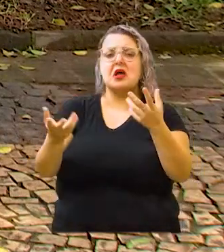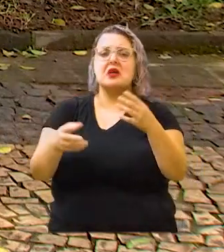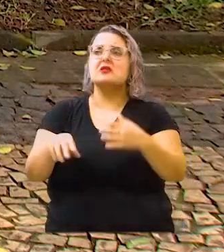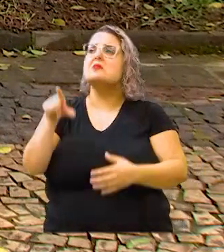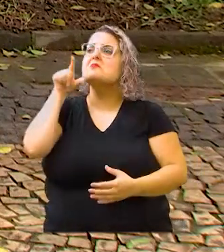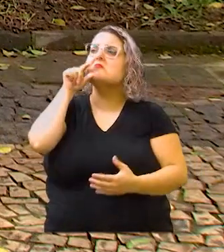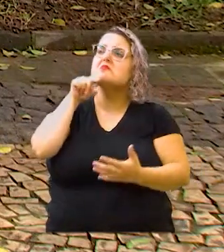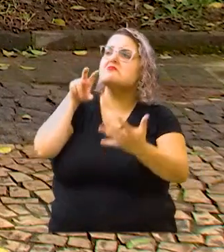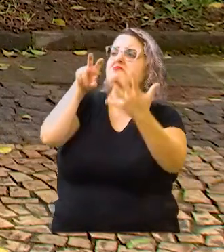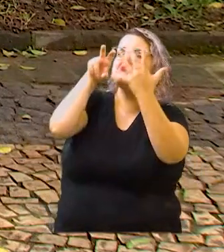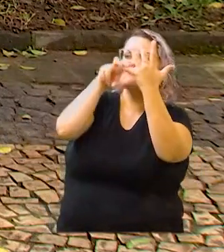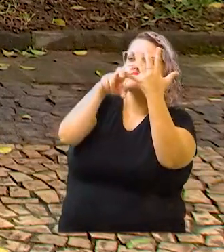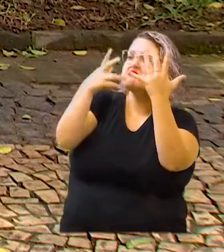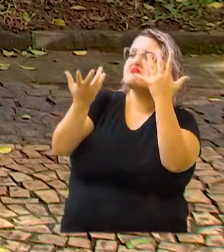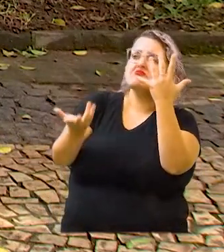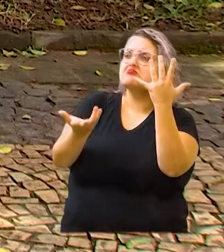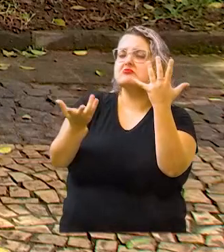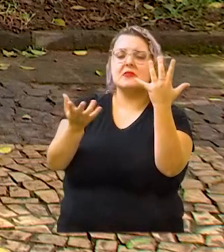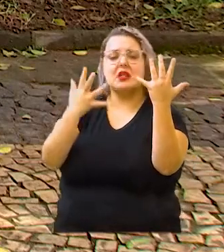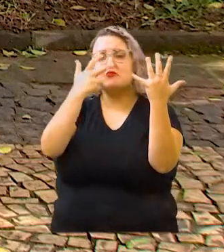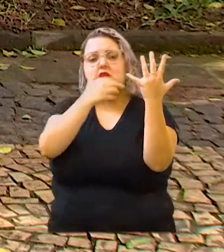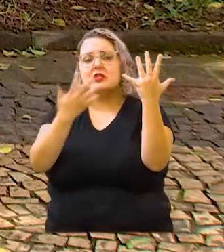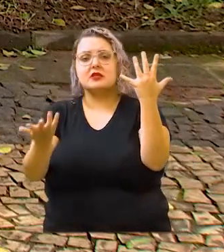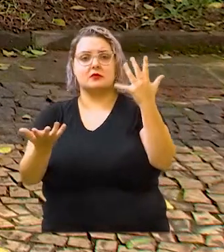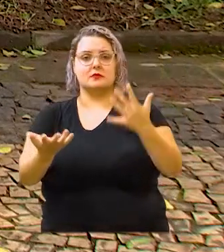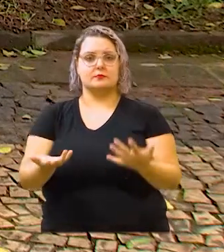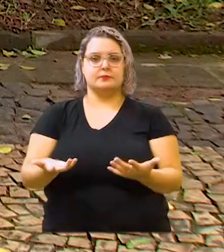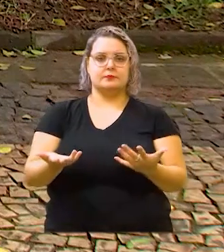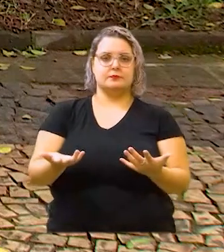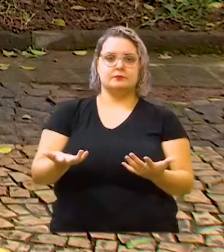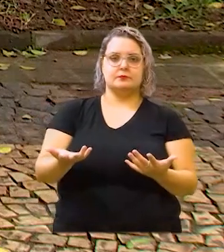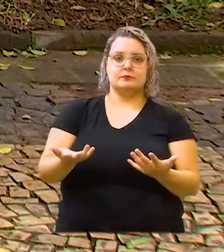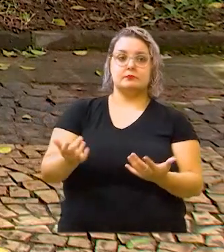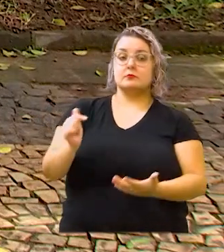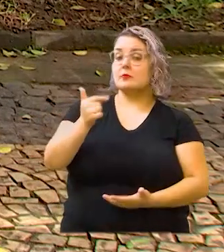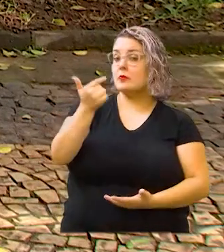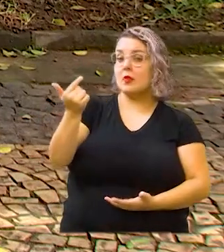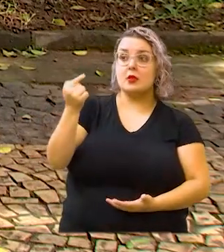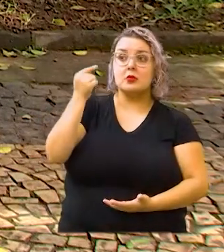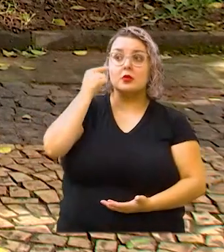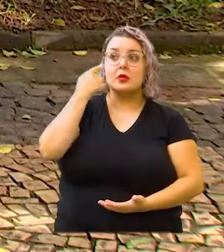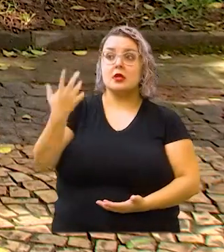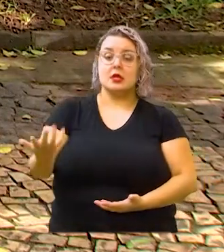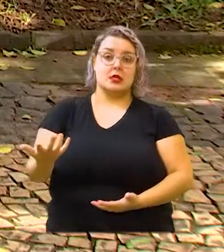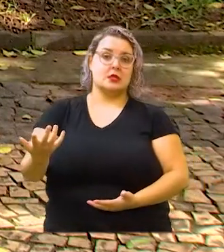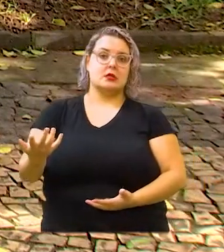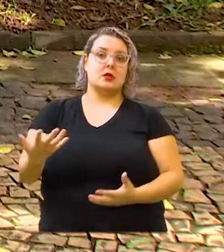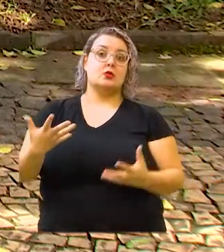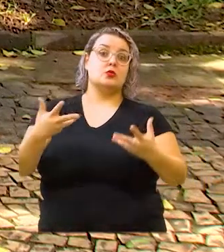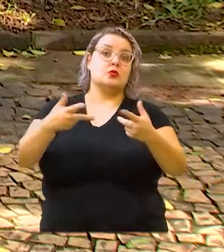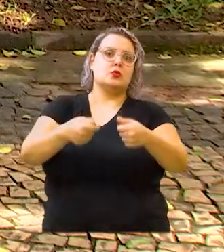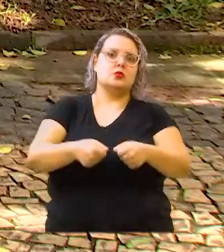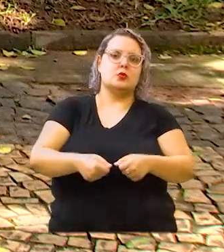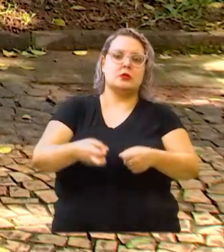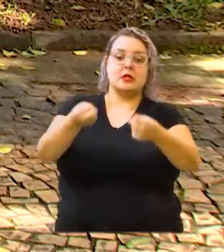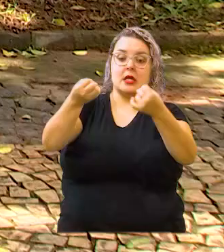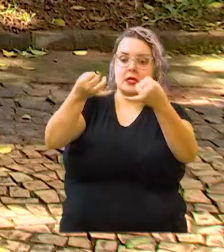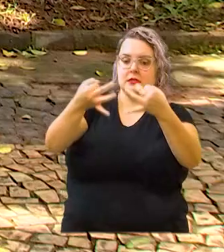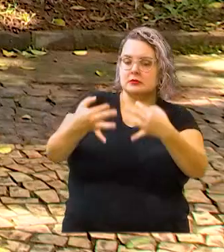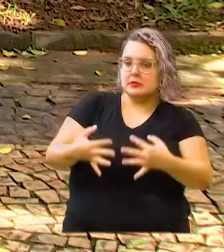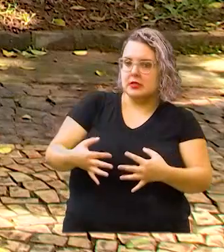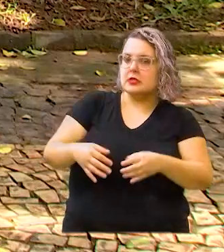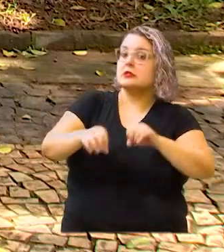um passarinho lá em cima da árvore e tudo mais. Mas não tem a exata noção de toda essa aula que a Denise está